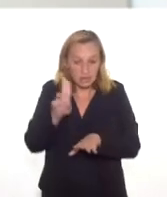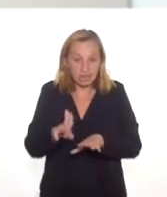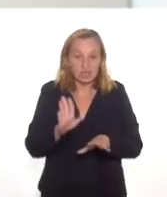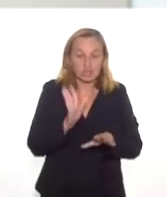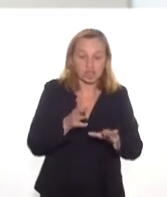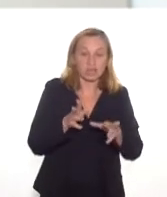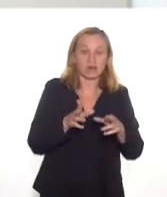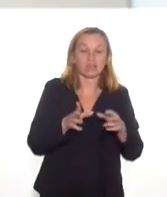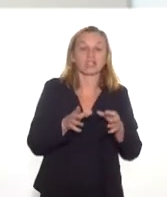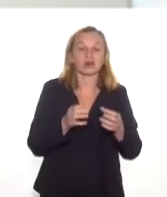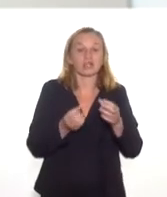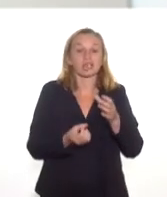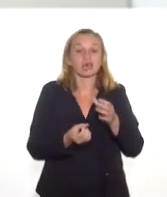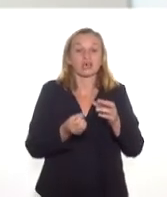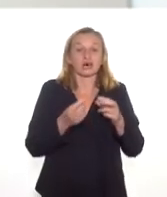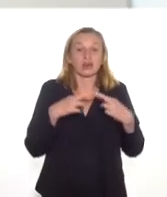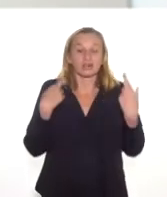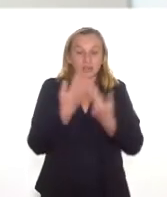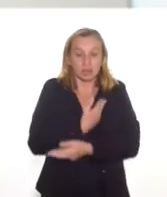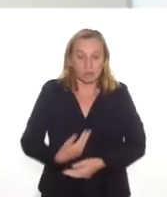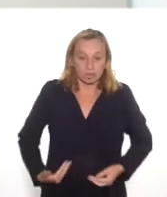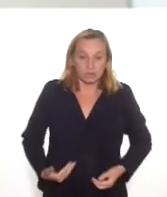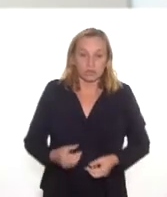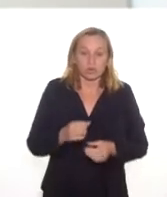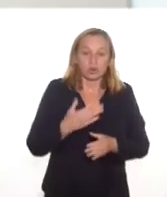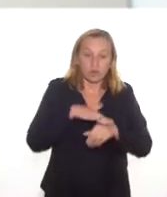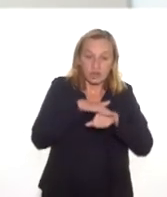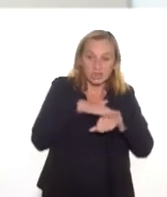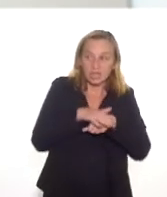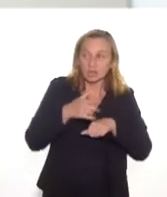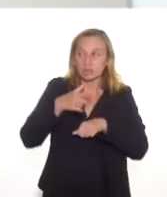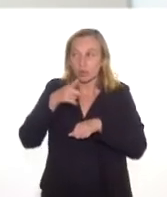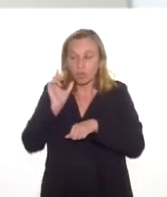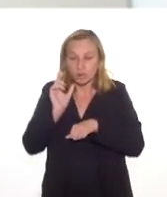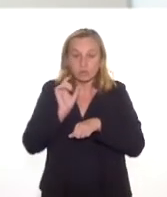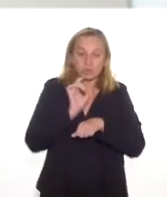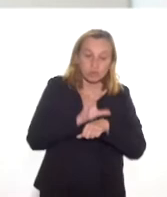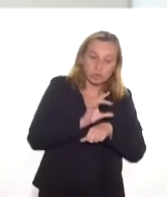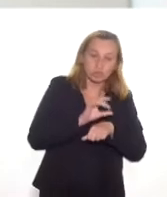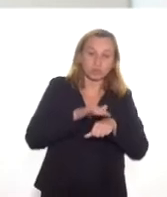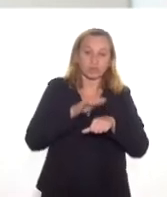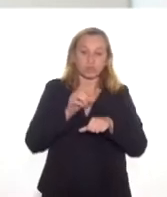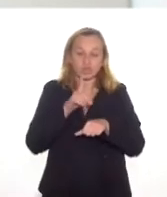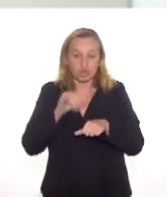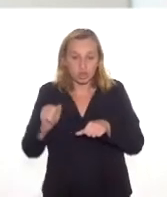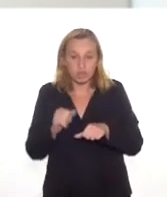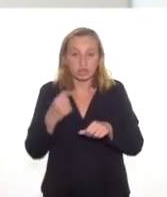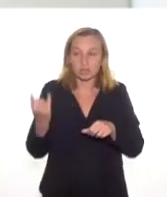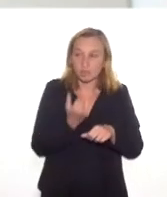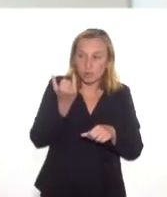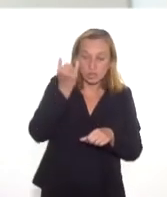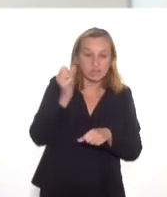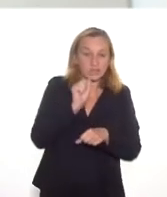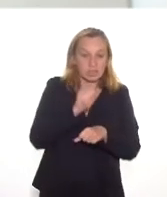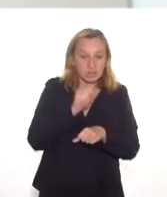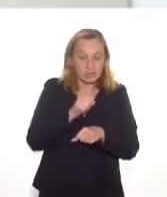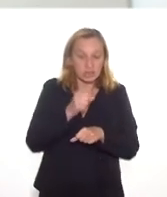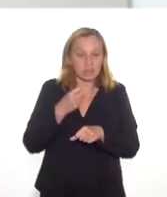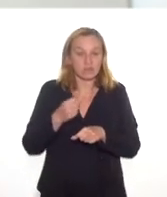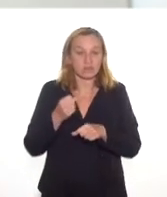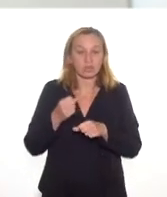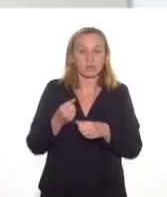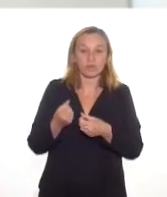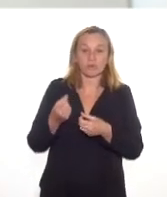considero, né, tinha conversado isso ontem, né, nesses últimos dias, com o deputado Valdec, com o deputado Eliomar, considera que é importante, como Vossa